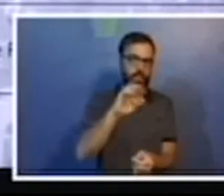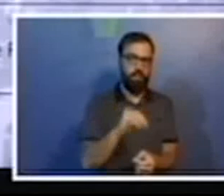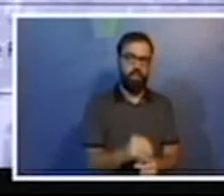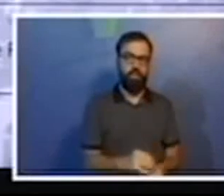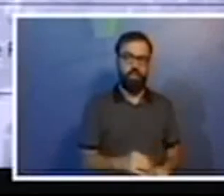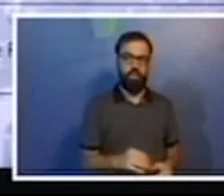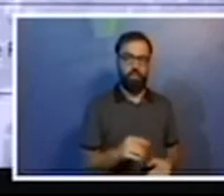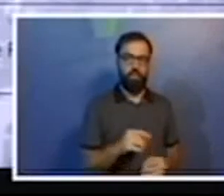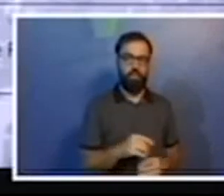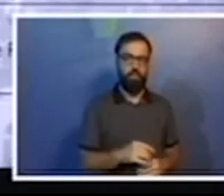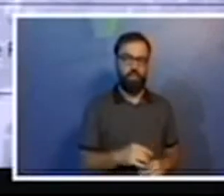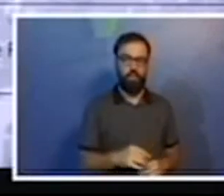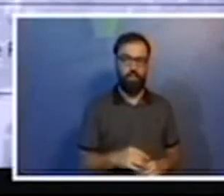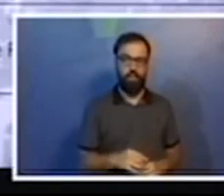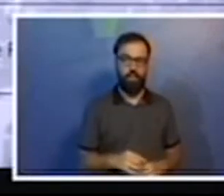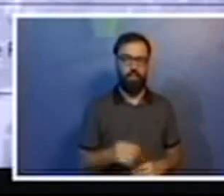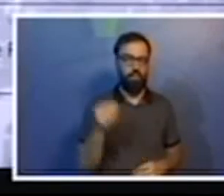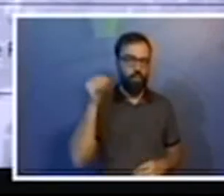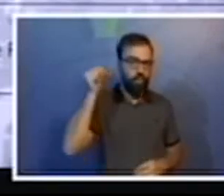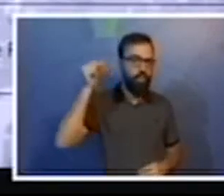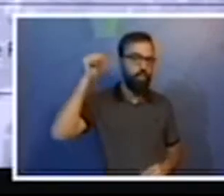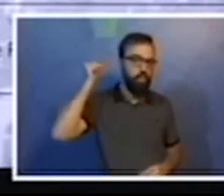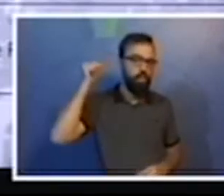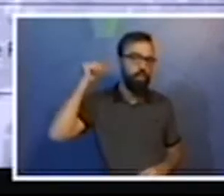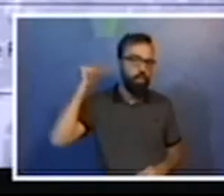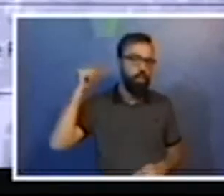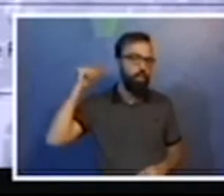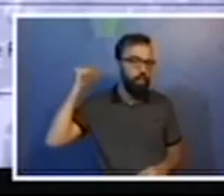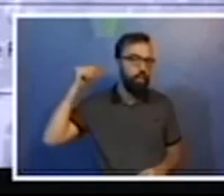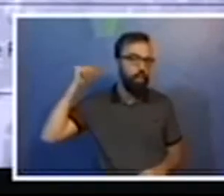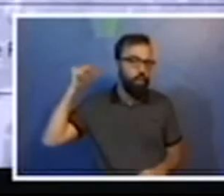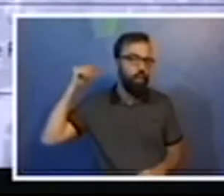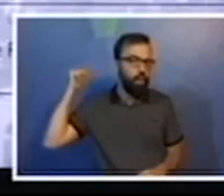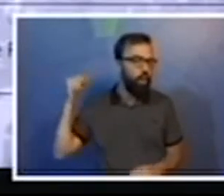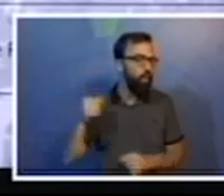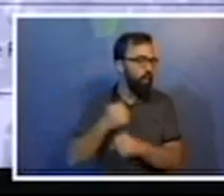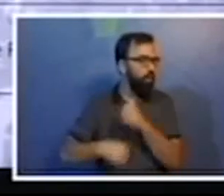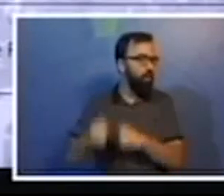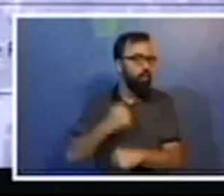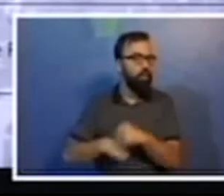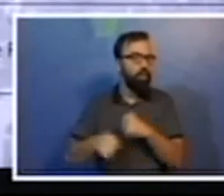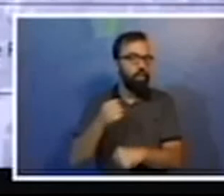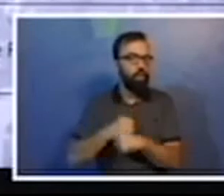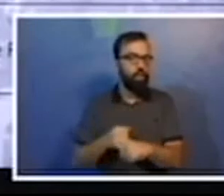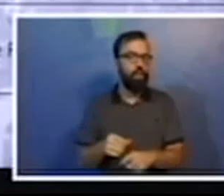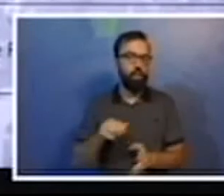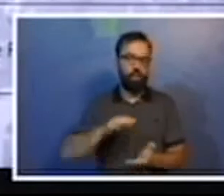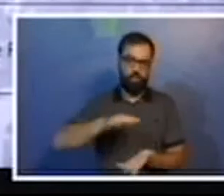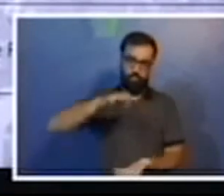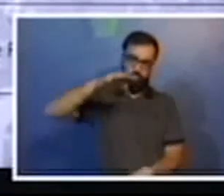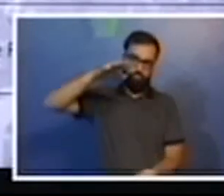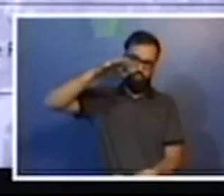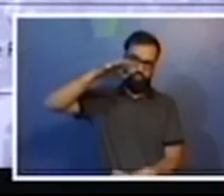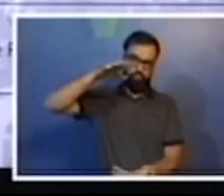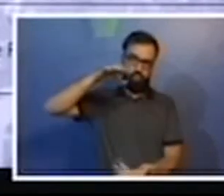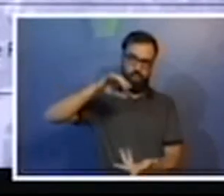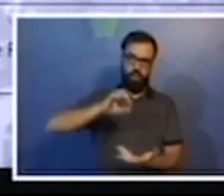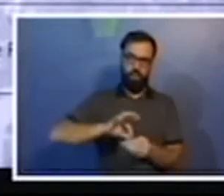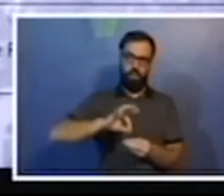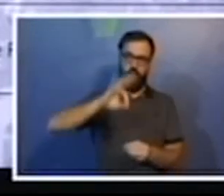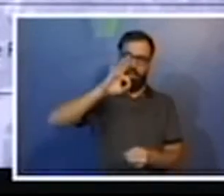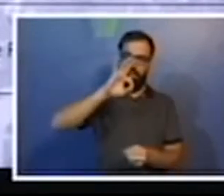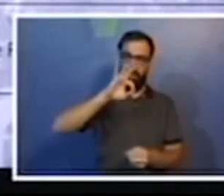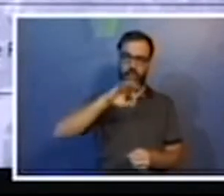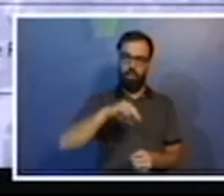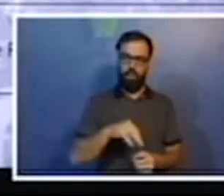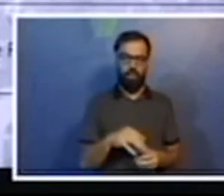que as briófitas não passado muito remoto onde não existiam ainda gimnospermas e angiospermas as pteridófitas